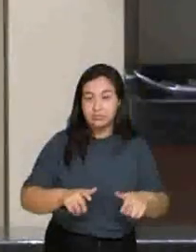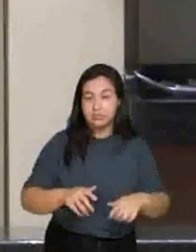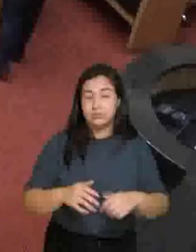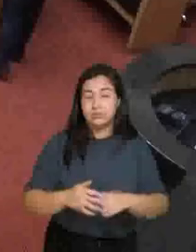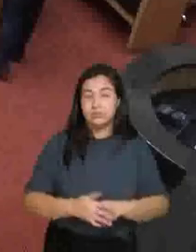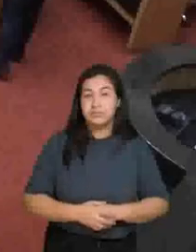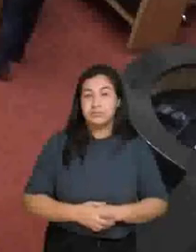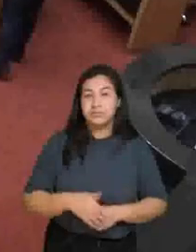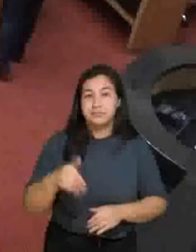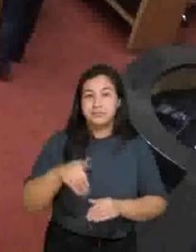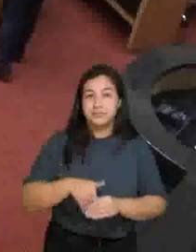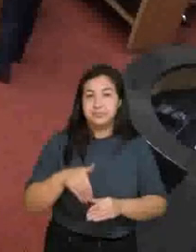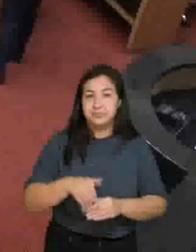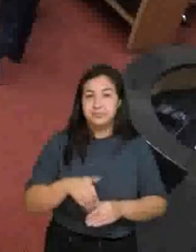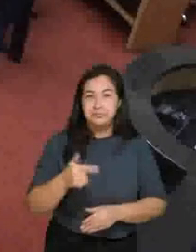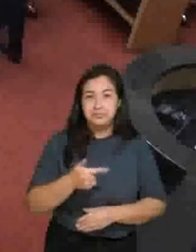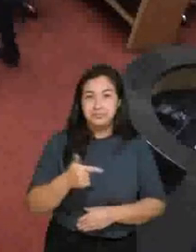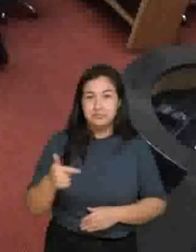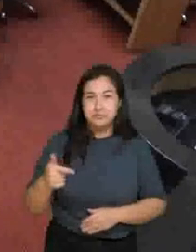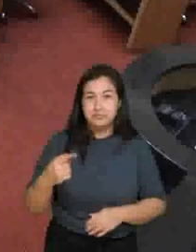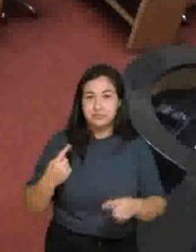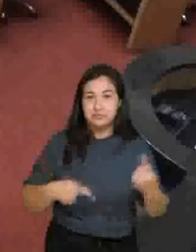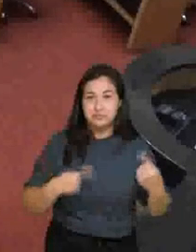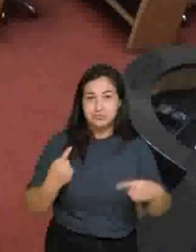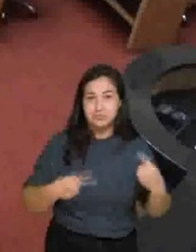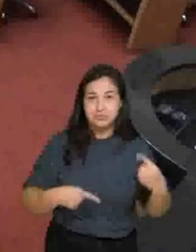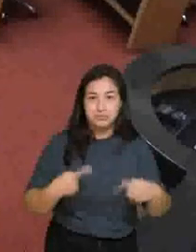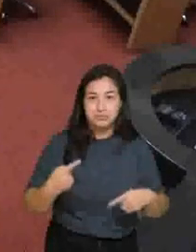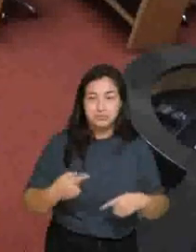votação. Não havendo quem queira...